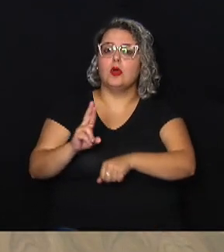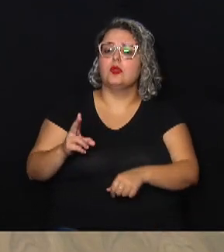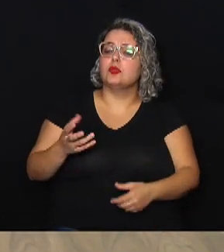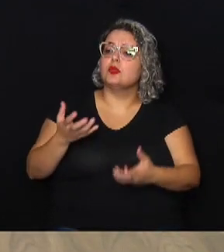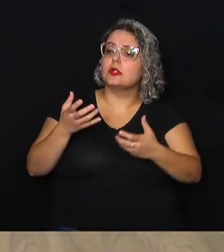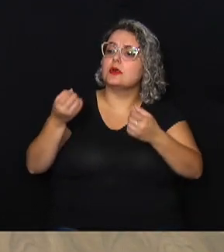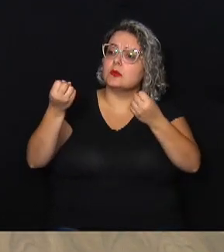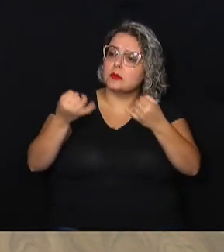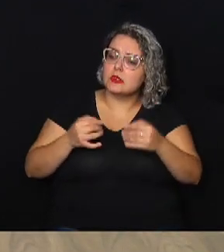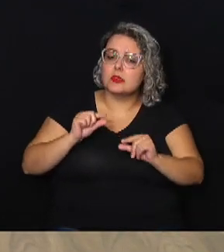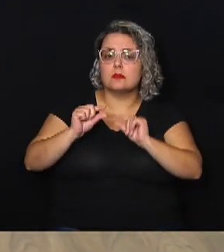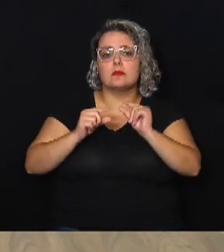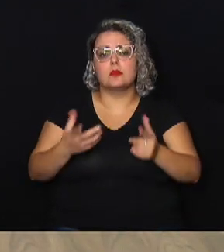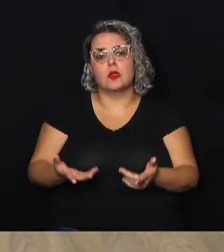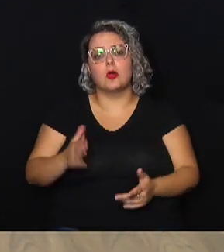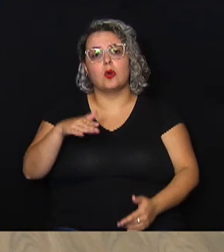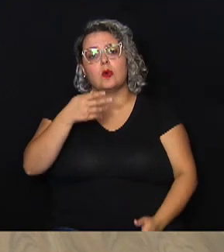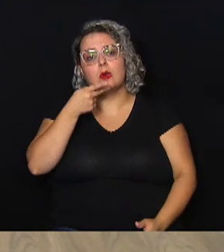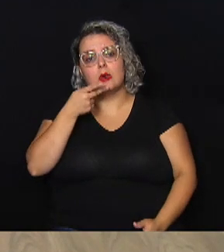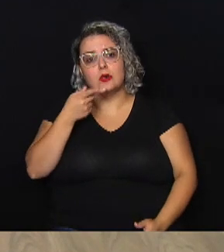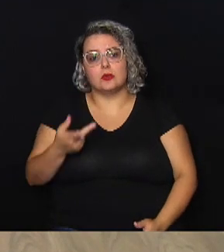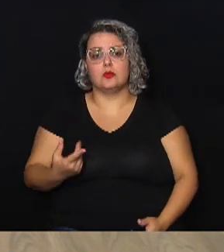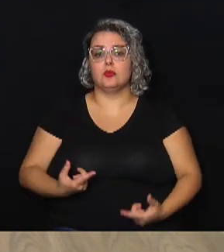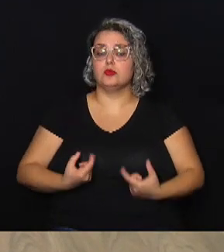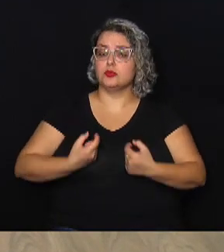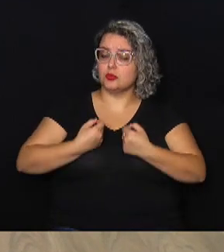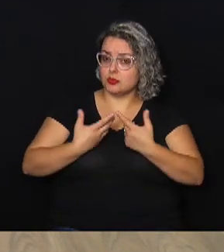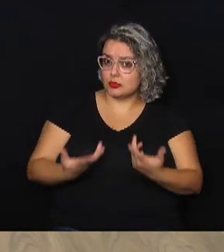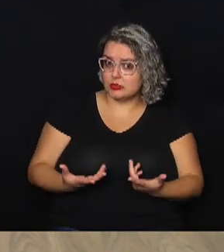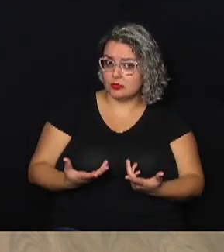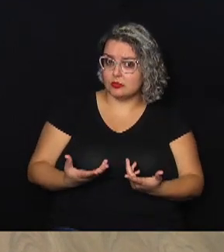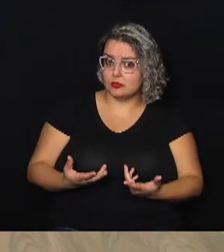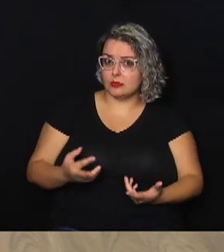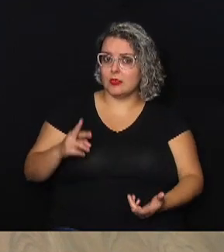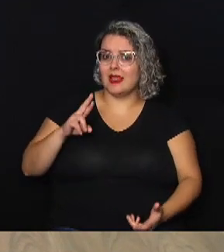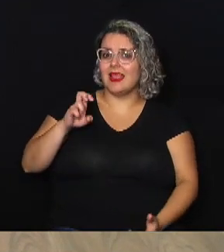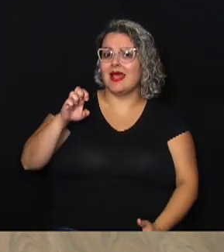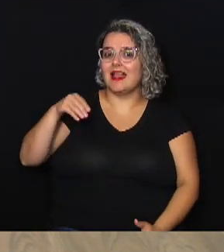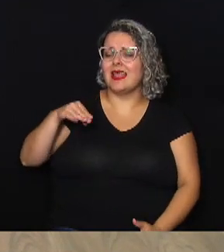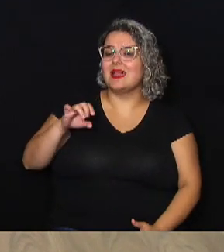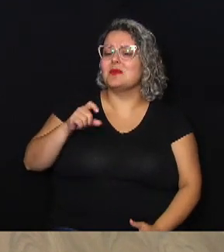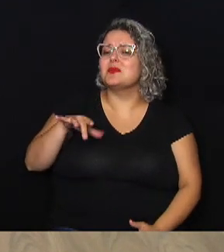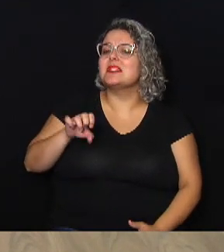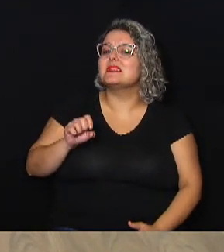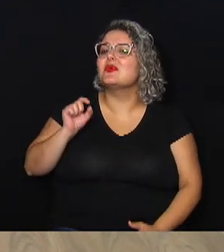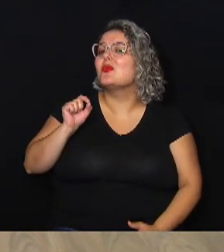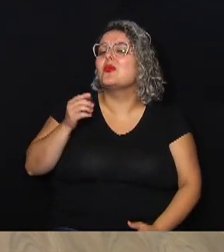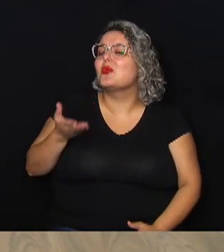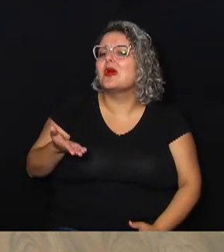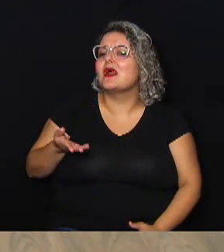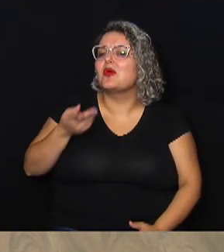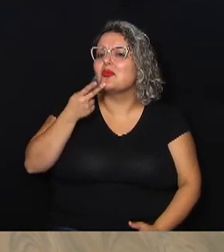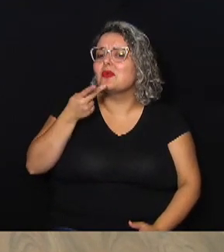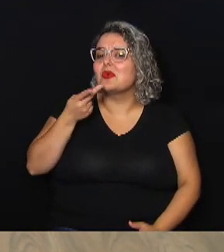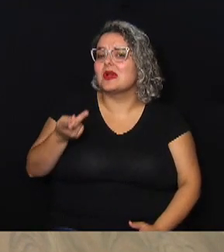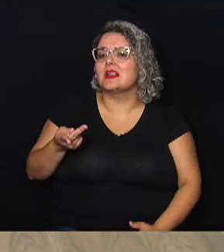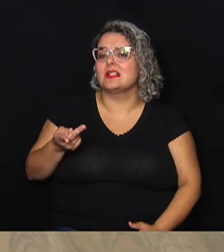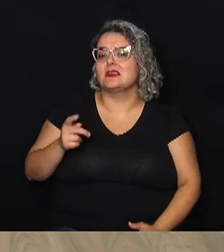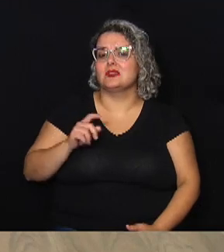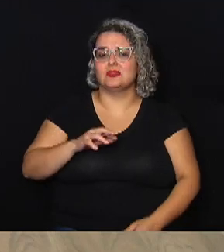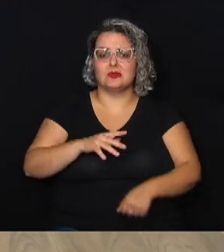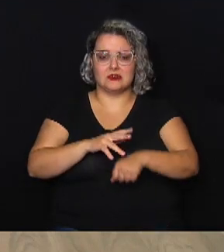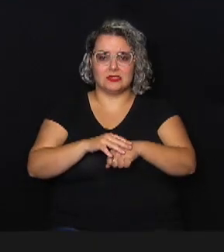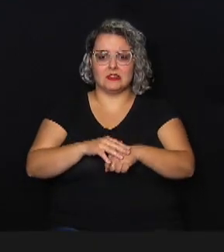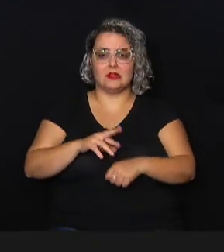explicasse também um pouquinho, né, quando a gente fala de câncer, remissão. O que é essa palavra quando a gente fala dessa doença?